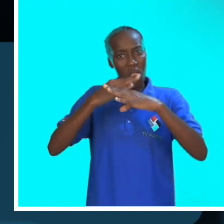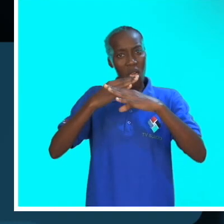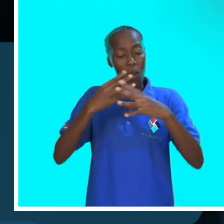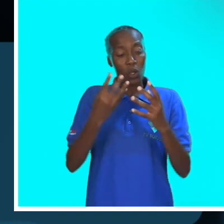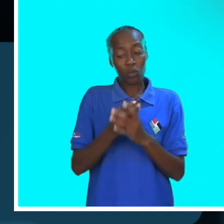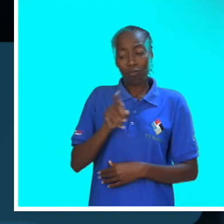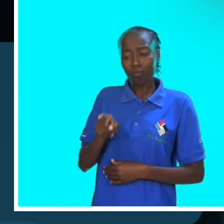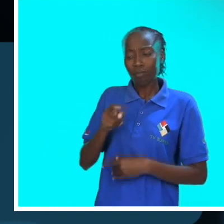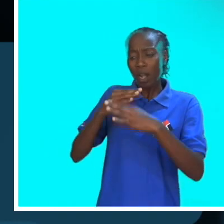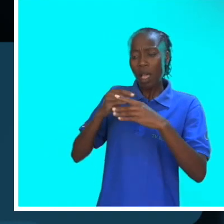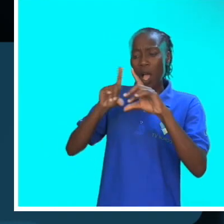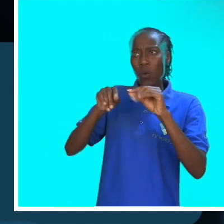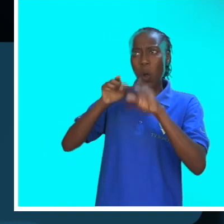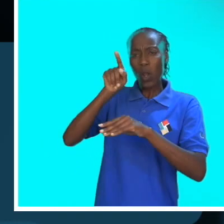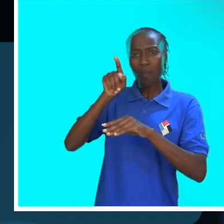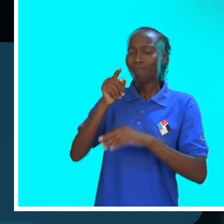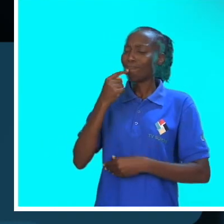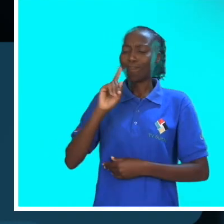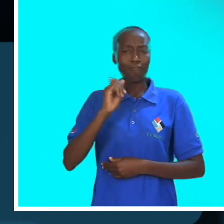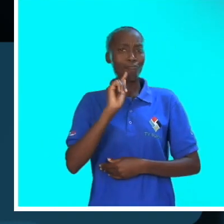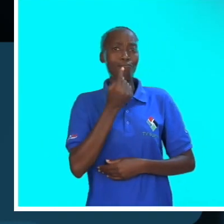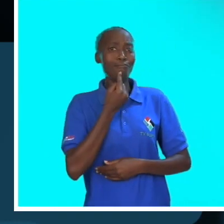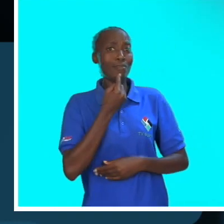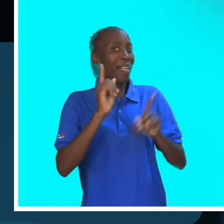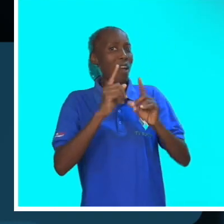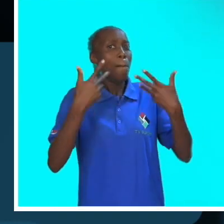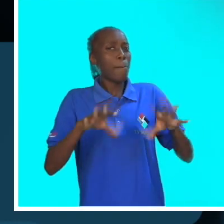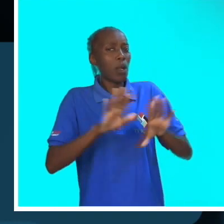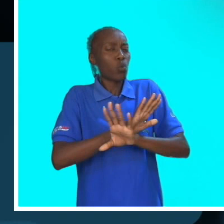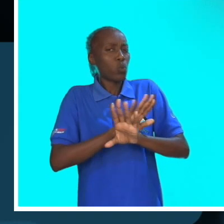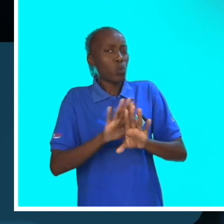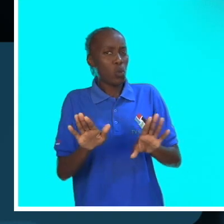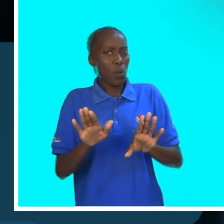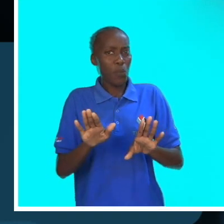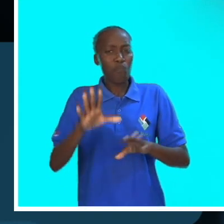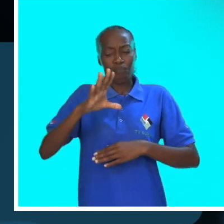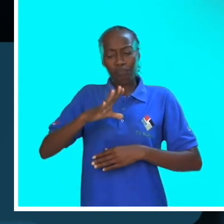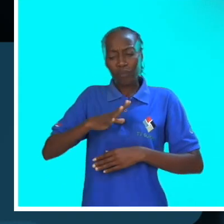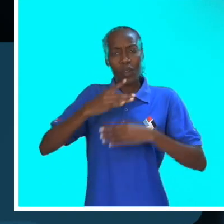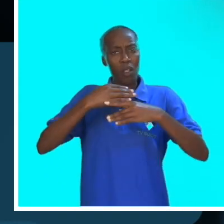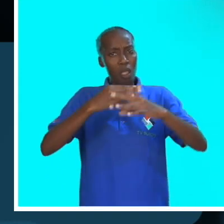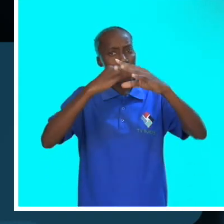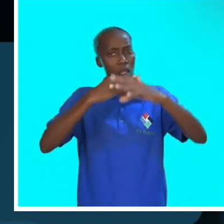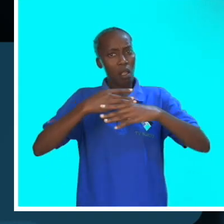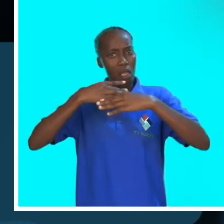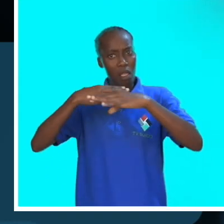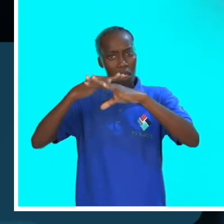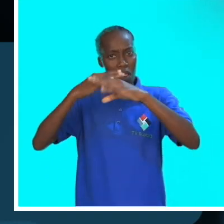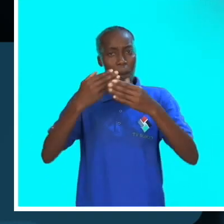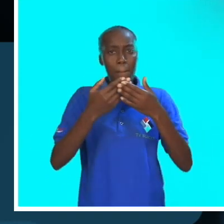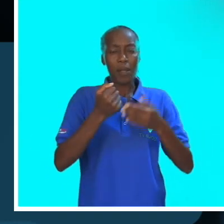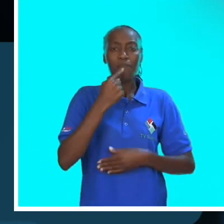essa música dedicada aos nossos irmãos angolanos? Não. Foi motivado das brincadeiras. Exato. Que fiz a